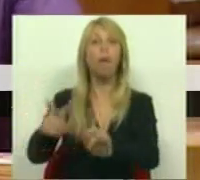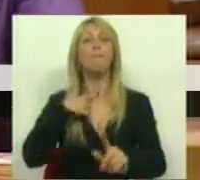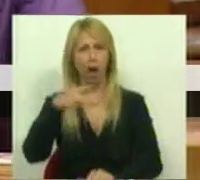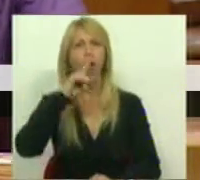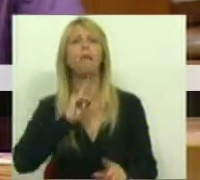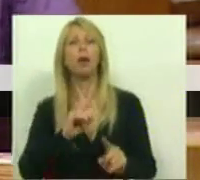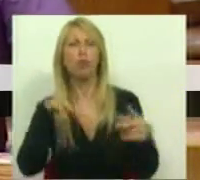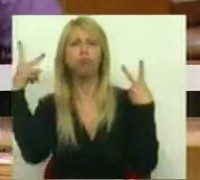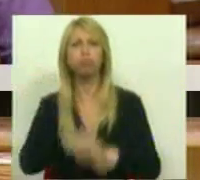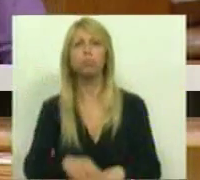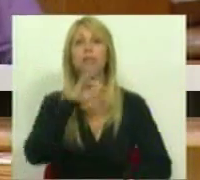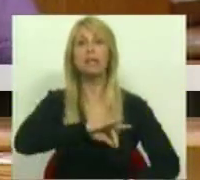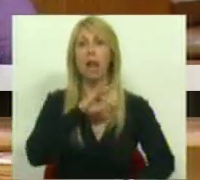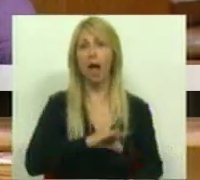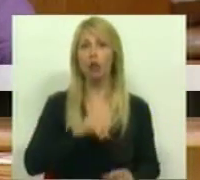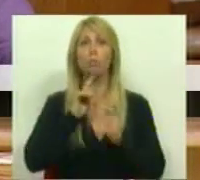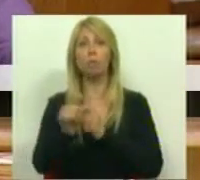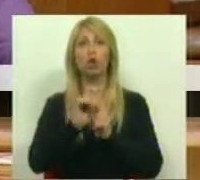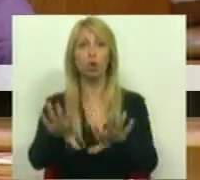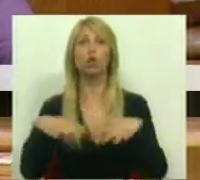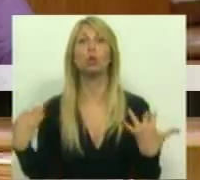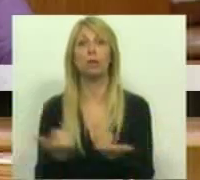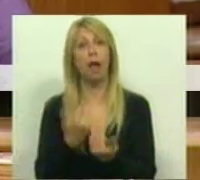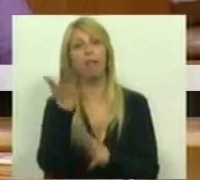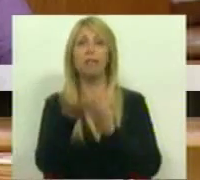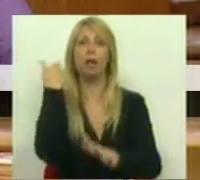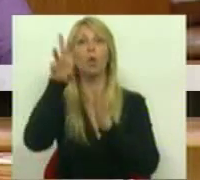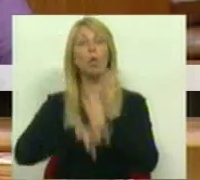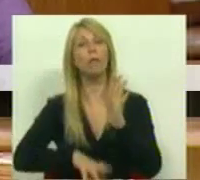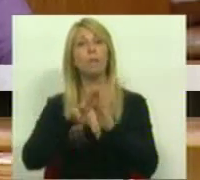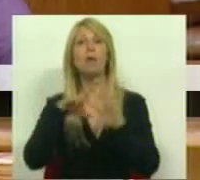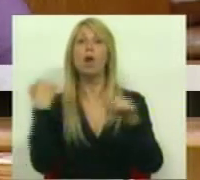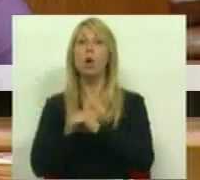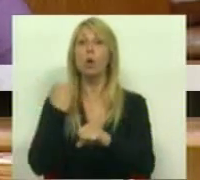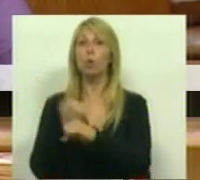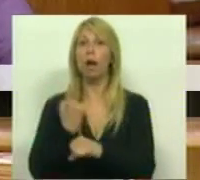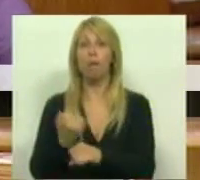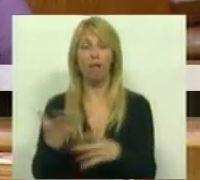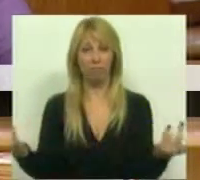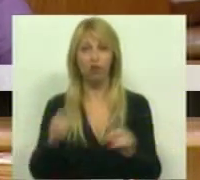prestações sociais, desregulação do mercado de trabalho. A história, no fundo, é velha de